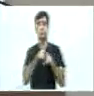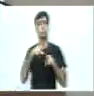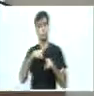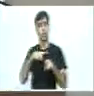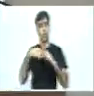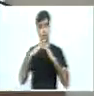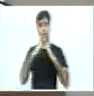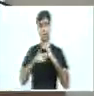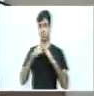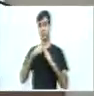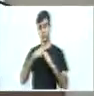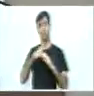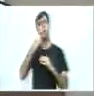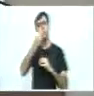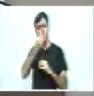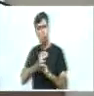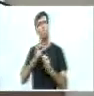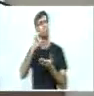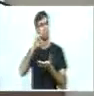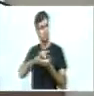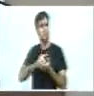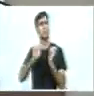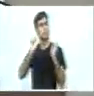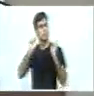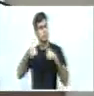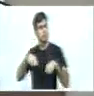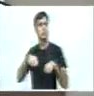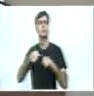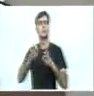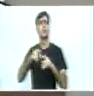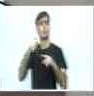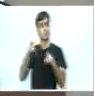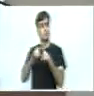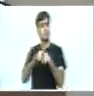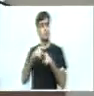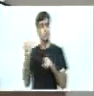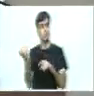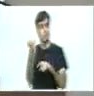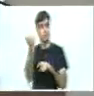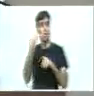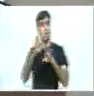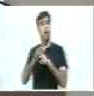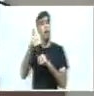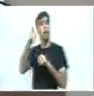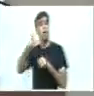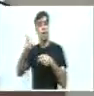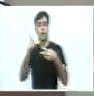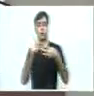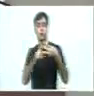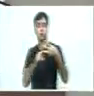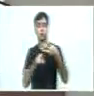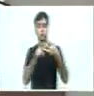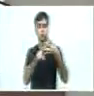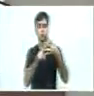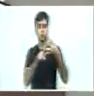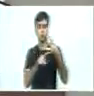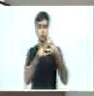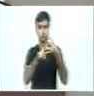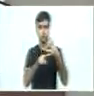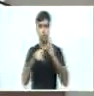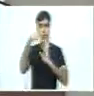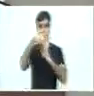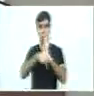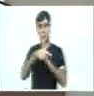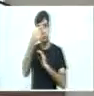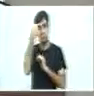tenho em minha residência, posso falar da eficiência do sistema, tá? E da importância, E os outros dois projetos, não, o Executivo